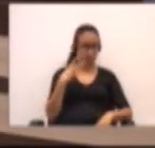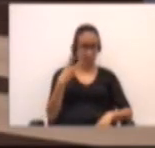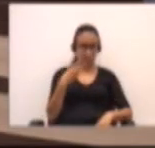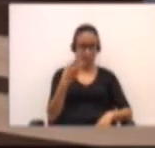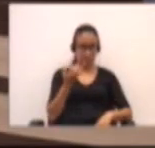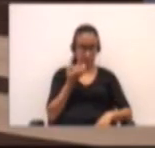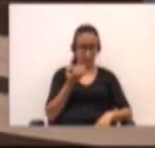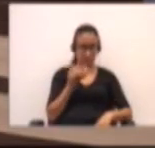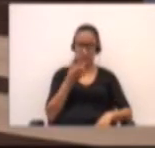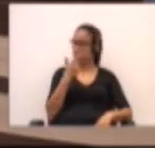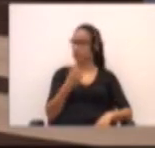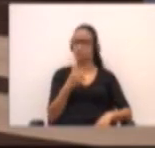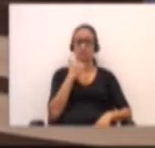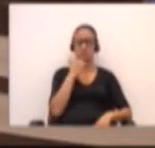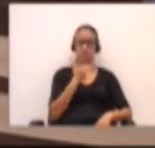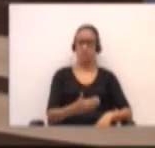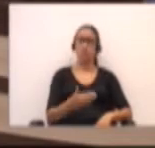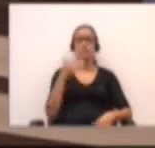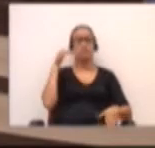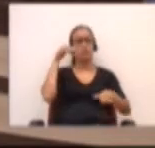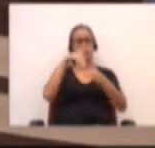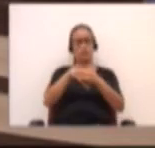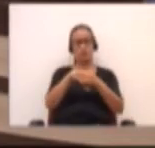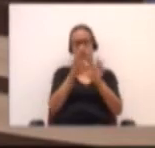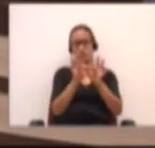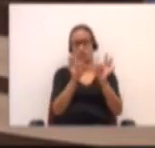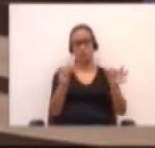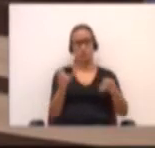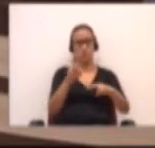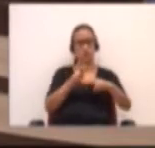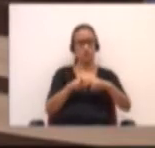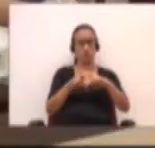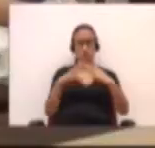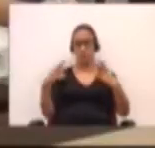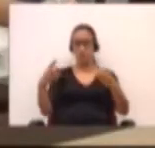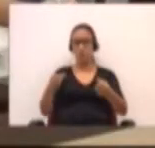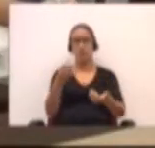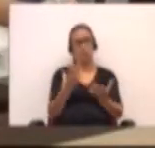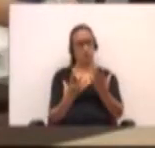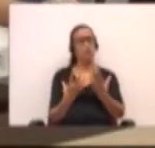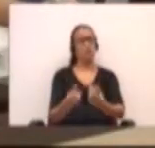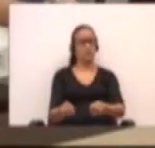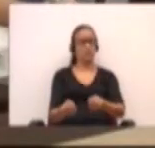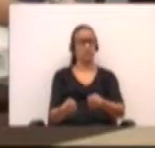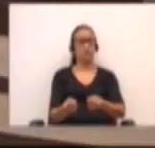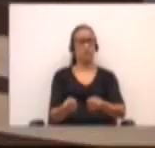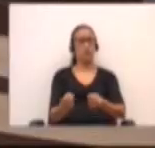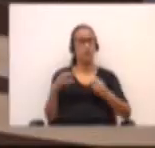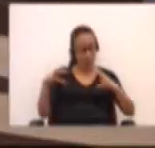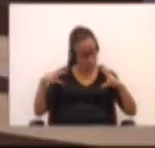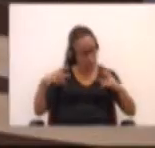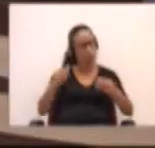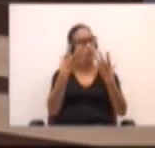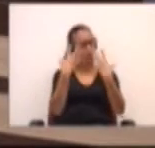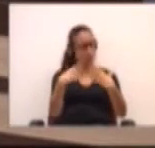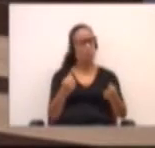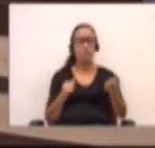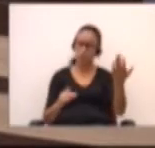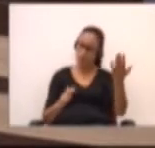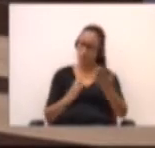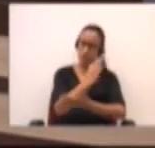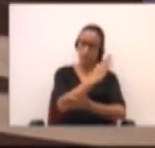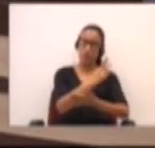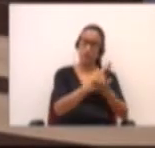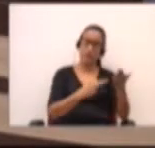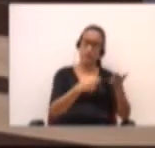havendo, vai à votação e a votação é simbólica. Os sentados aprovam, os de pé rejeitam. Está aprovado o requerimento do